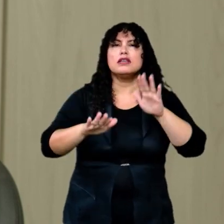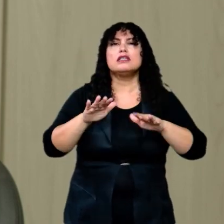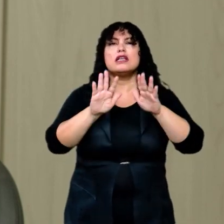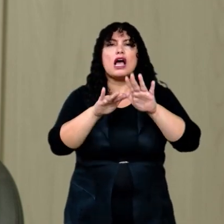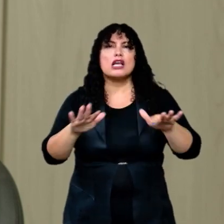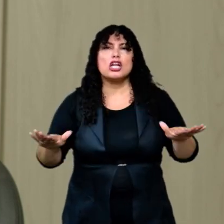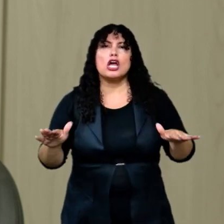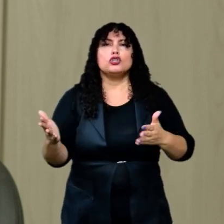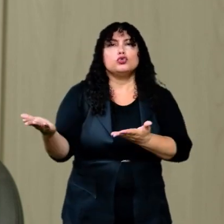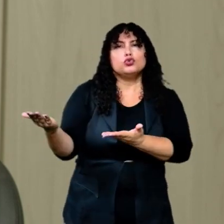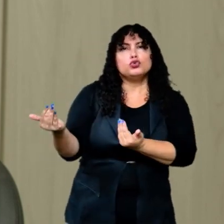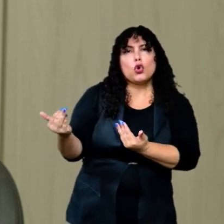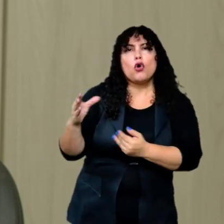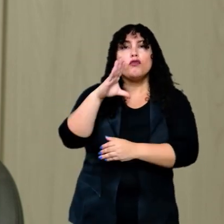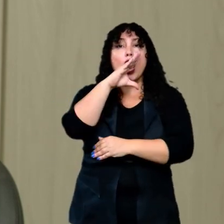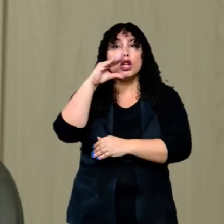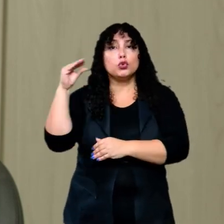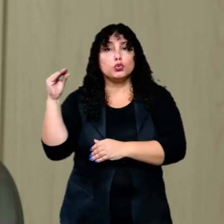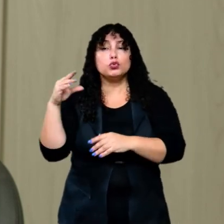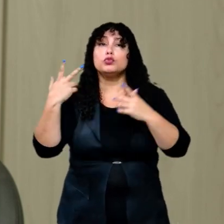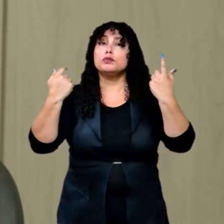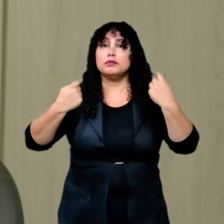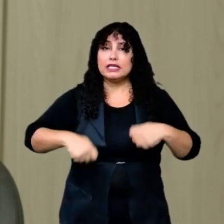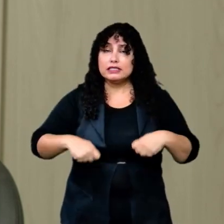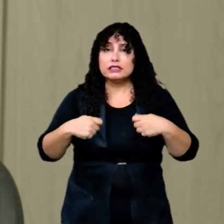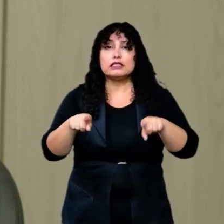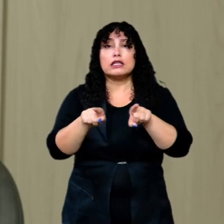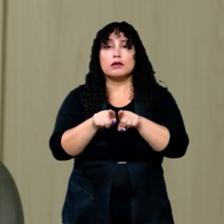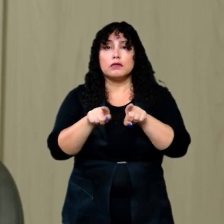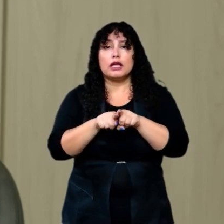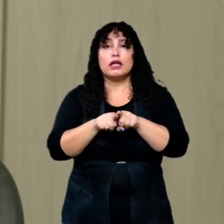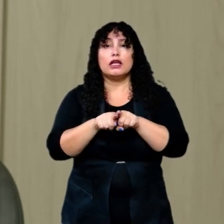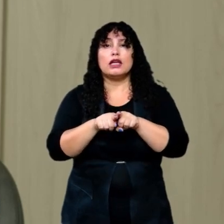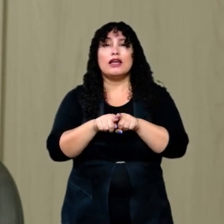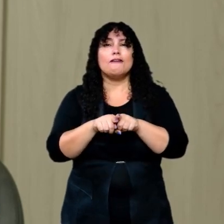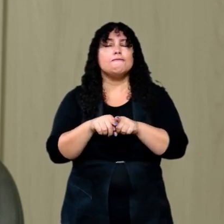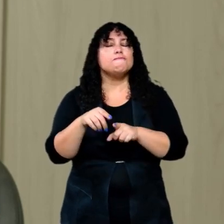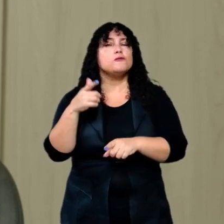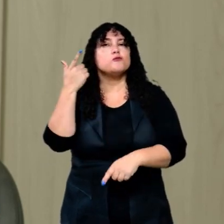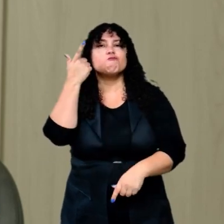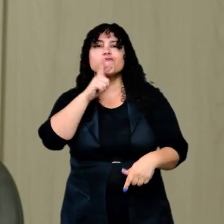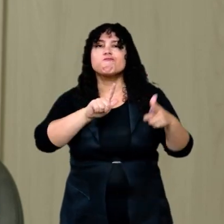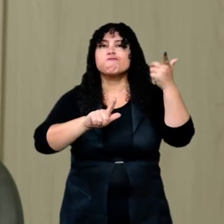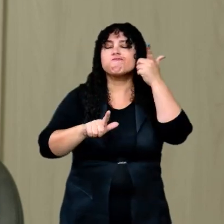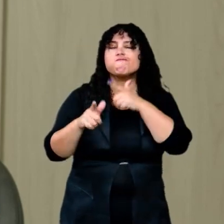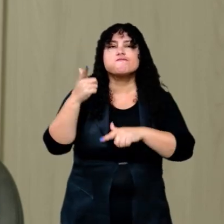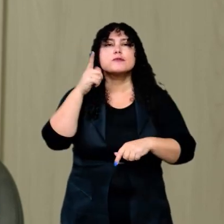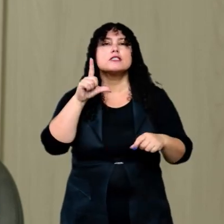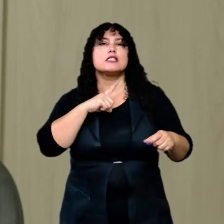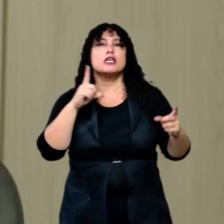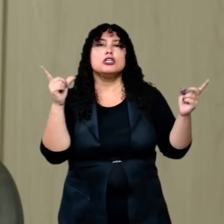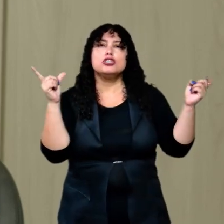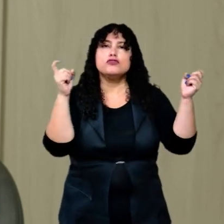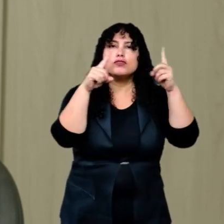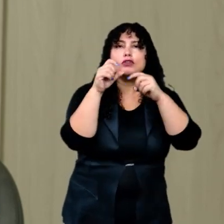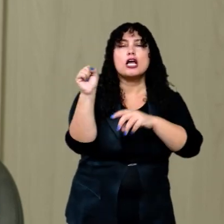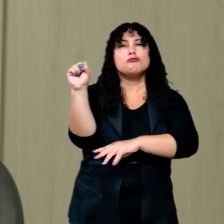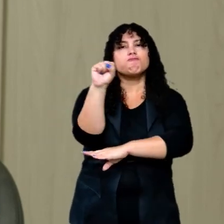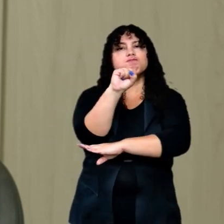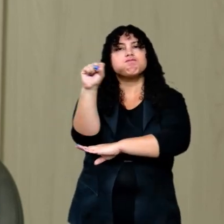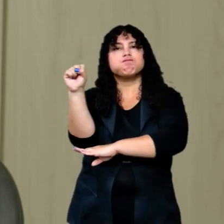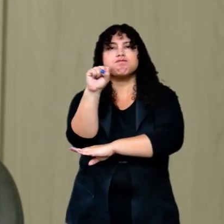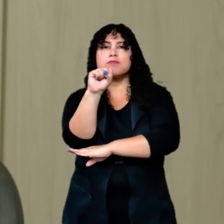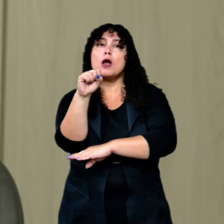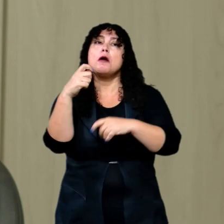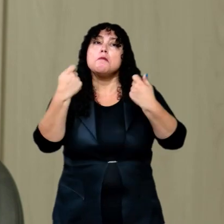né, o jovem, o adulto necessita. Muitas vezes ele não dá conta de fazer isso, então ele tem dificuldade de dirigir, então ele vai